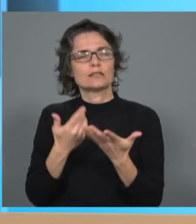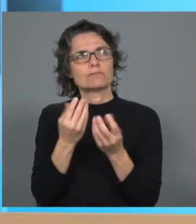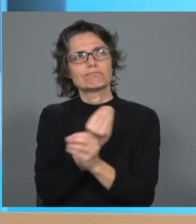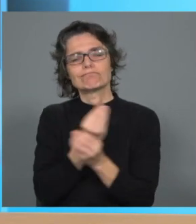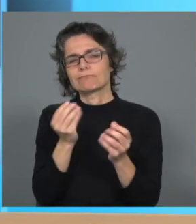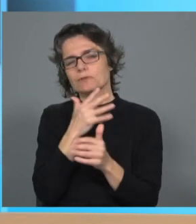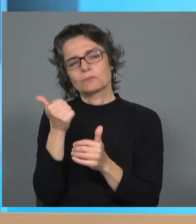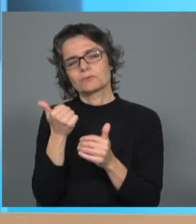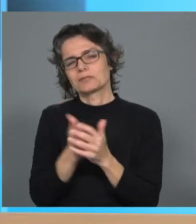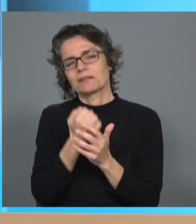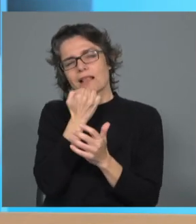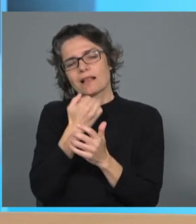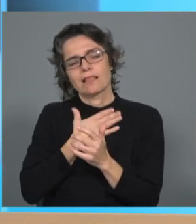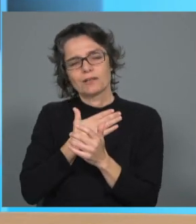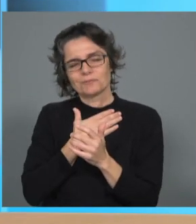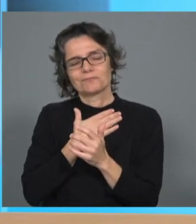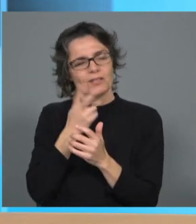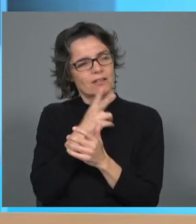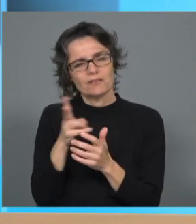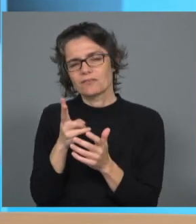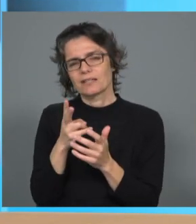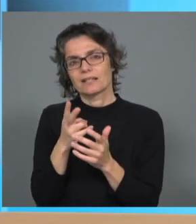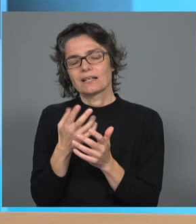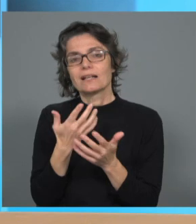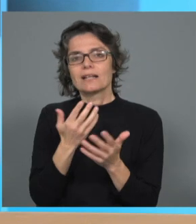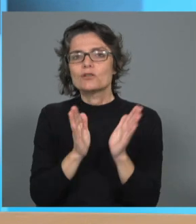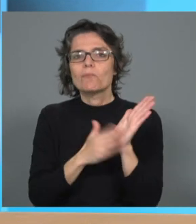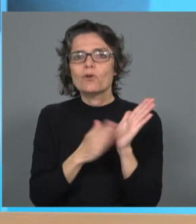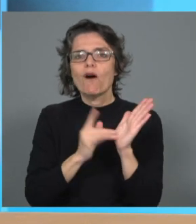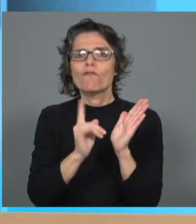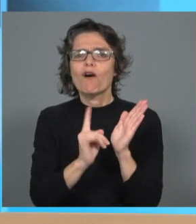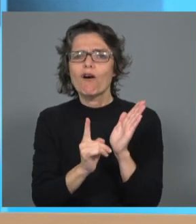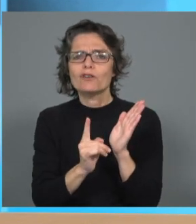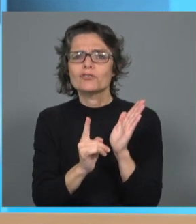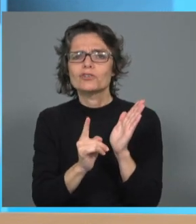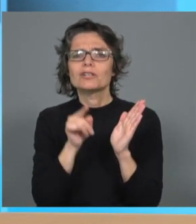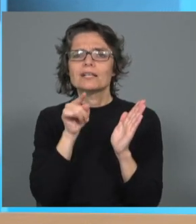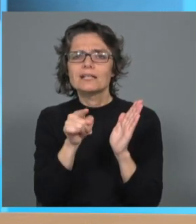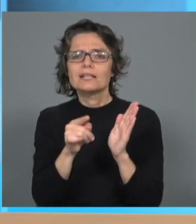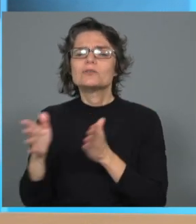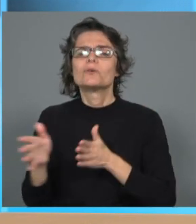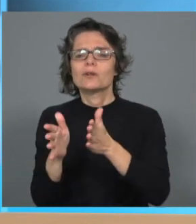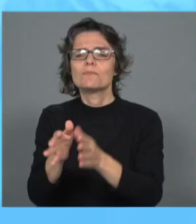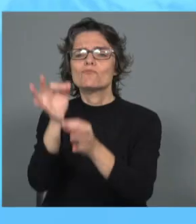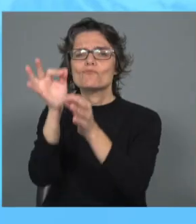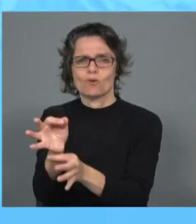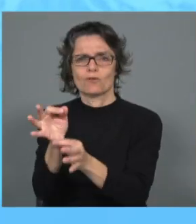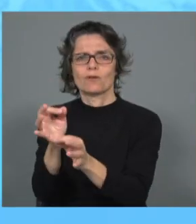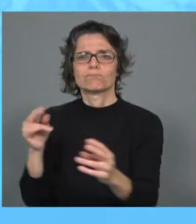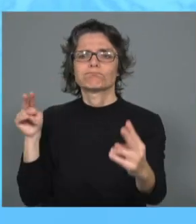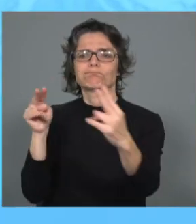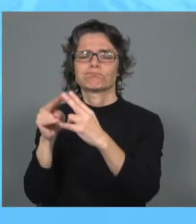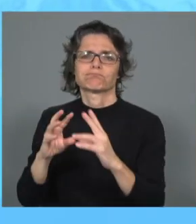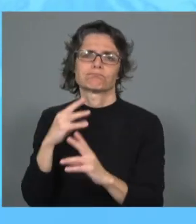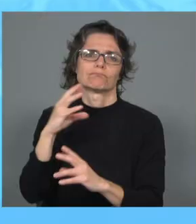foi gratificante e foi bom. E foi também um sinal de que este sim é o sentido para o caminho da jornada. Porque corremos